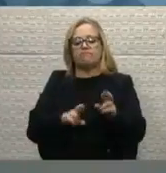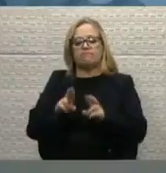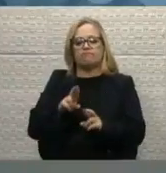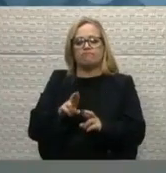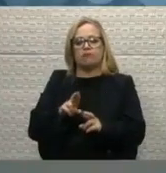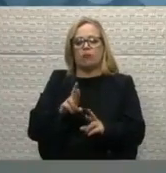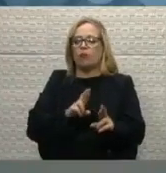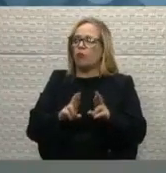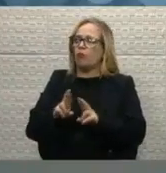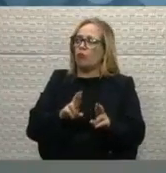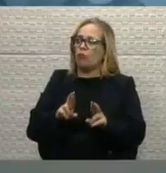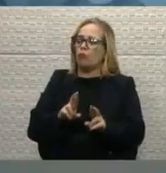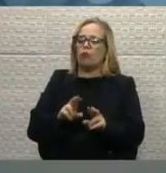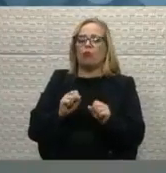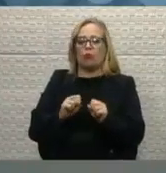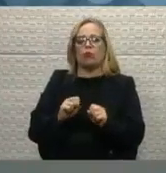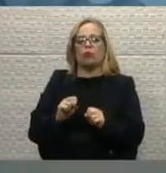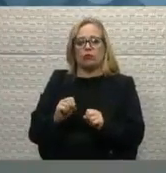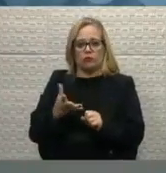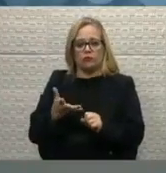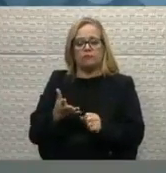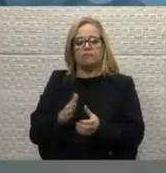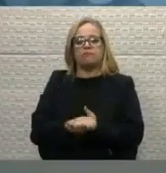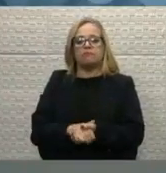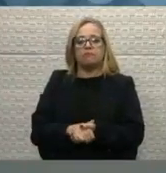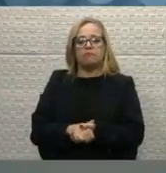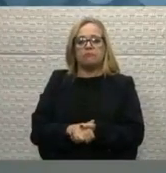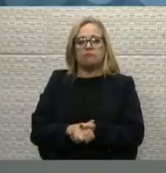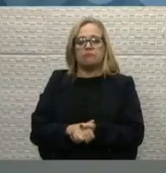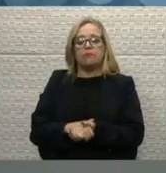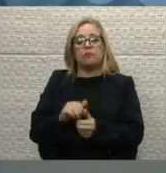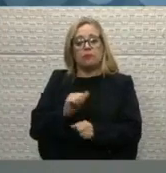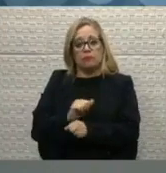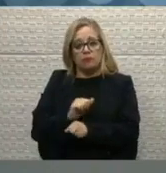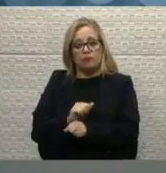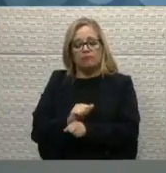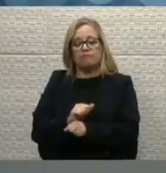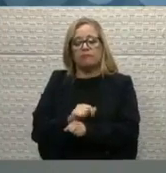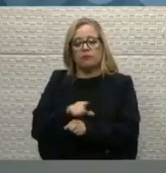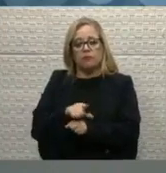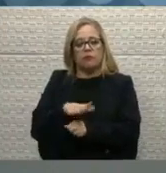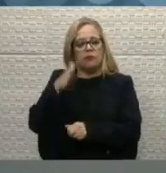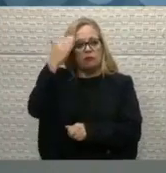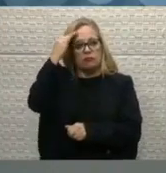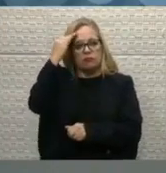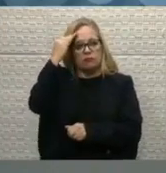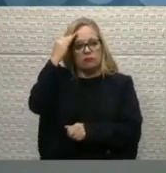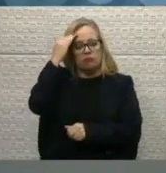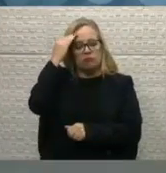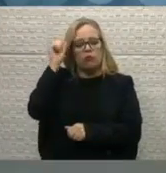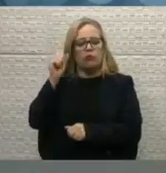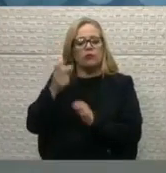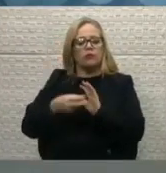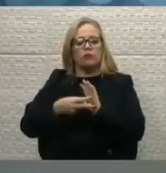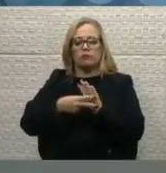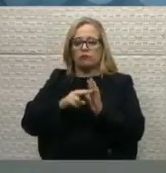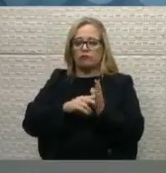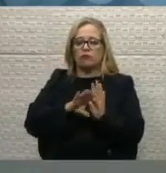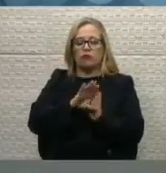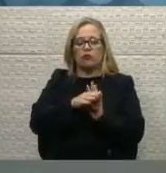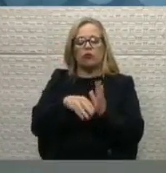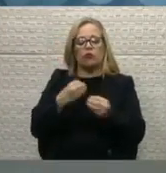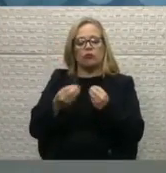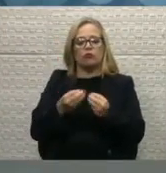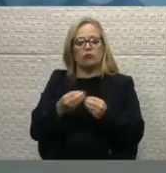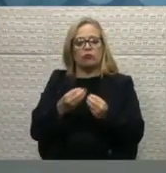que relações que podem ser estabelecidas. Espero que com essa aula você tenha compreendido o que são esses conceitos, como que